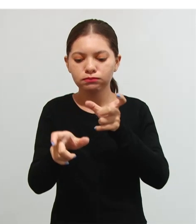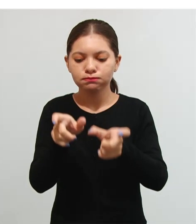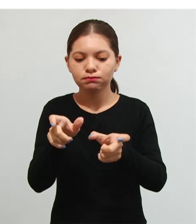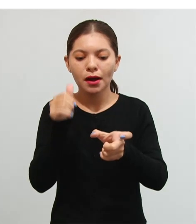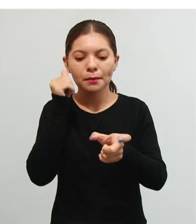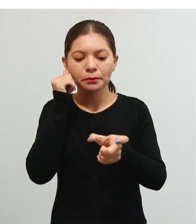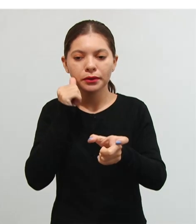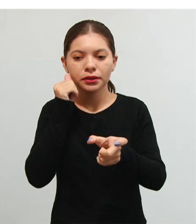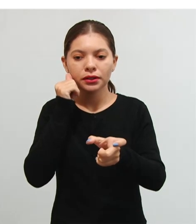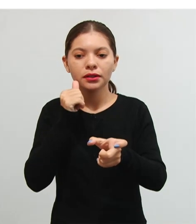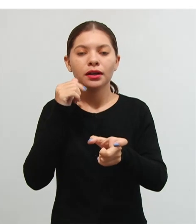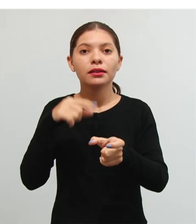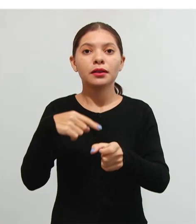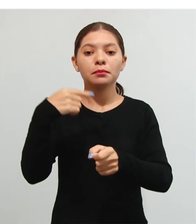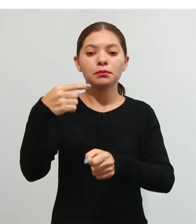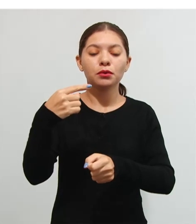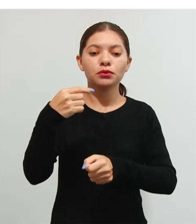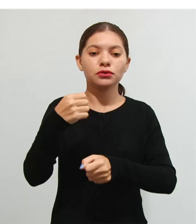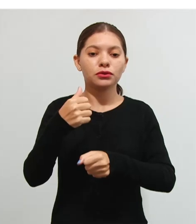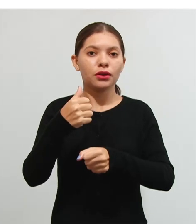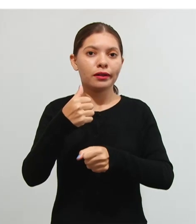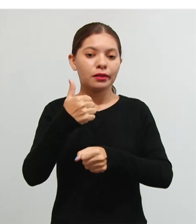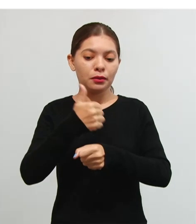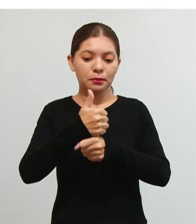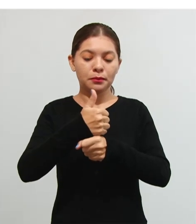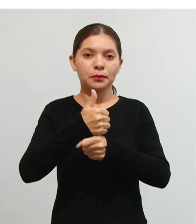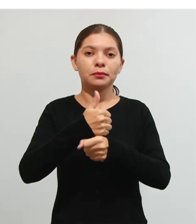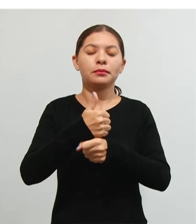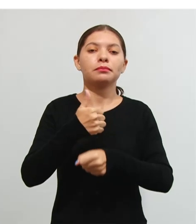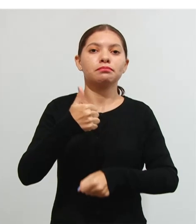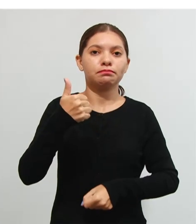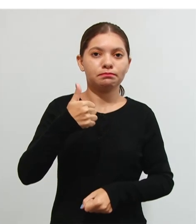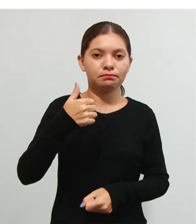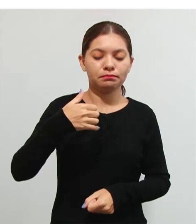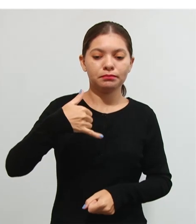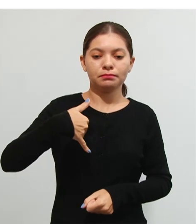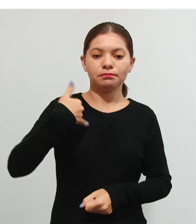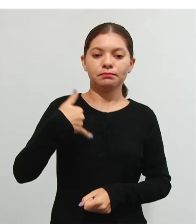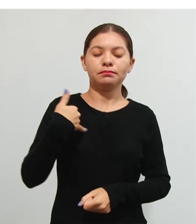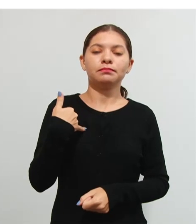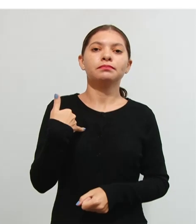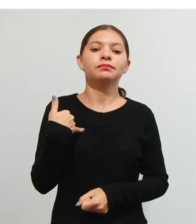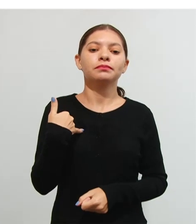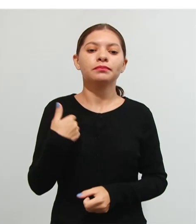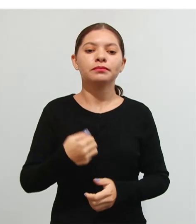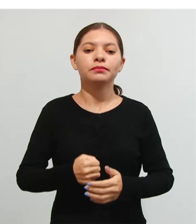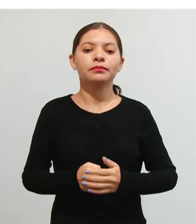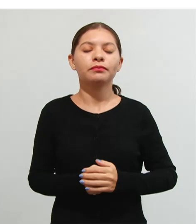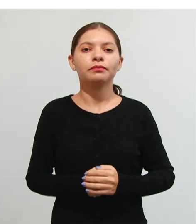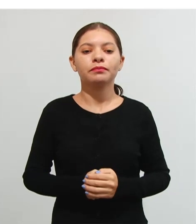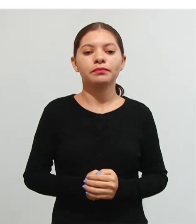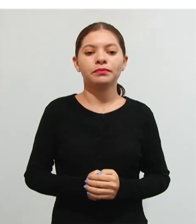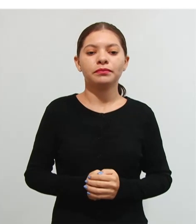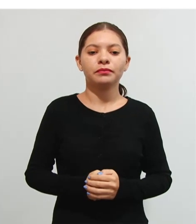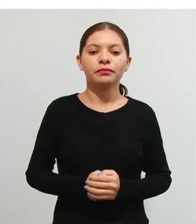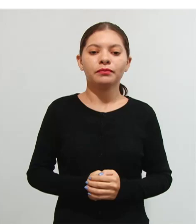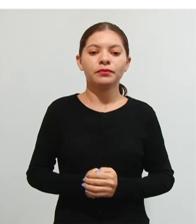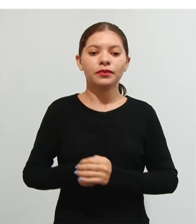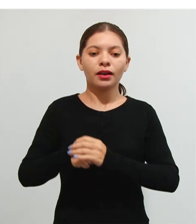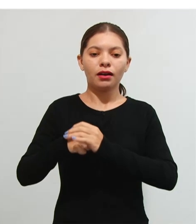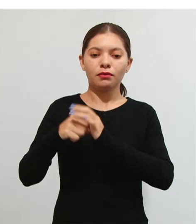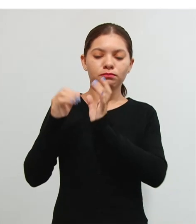desenvolvimento dentro da normalidade, começam a apresentar uma desordem do desenvolvimento